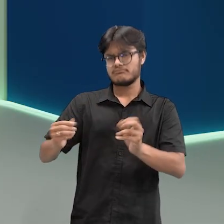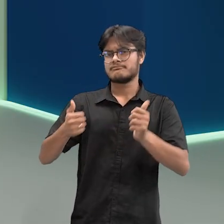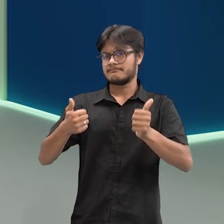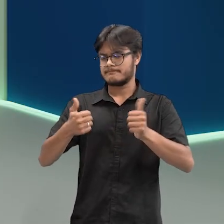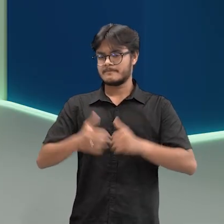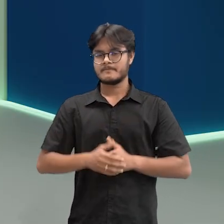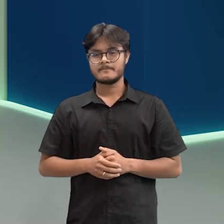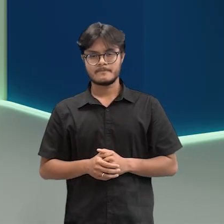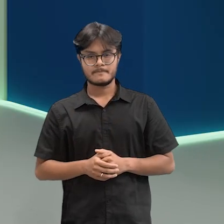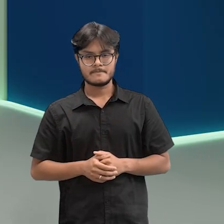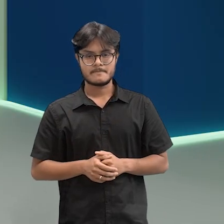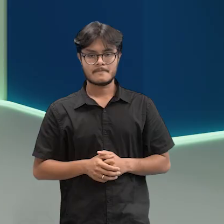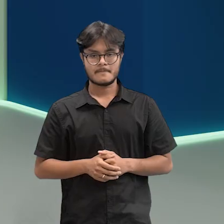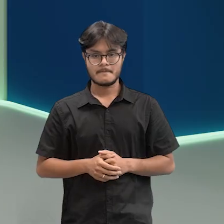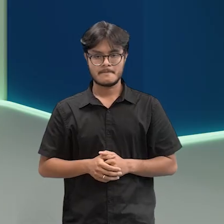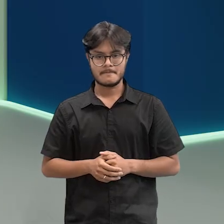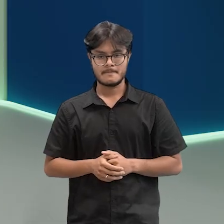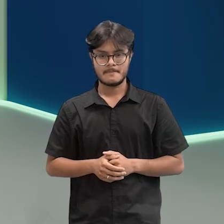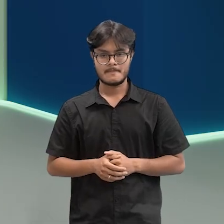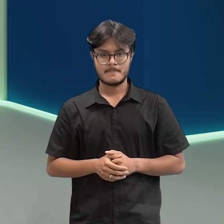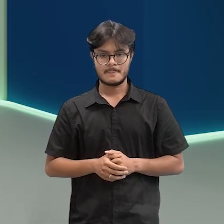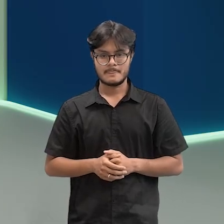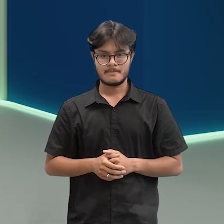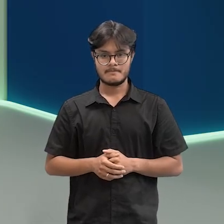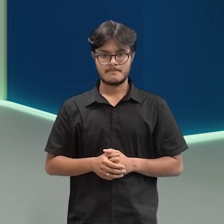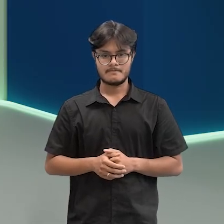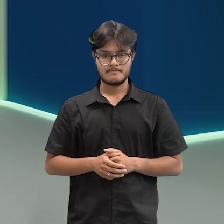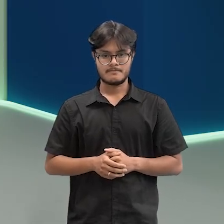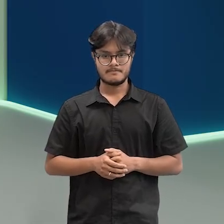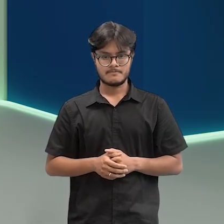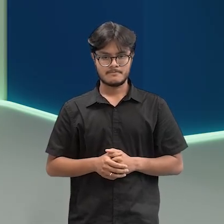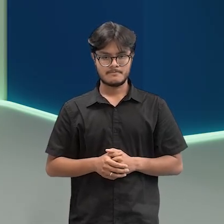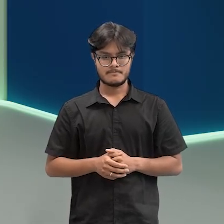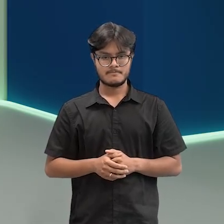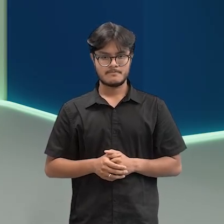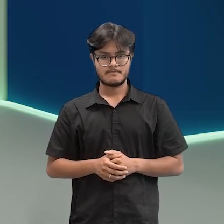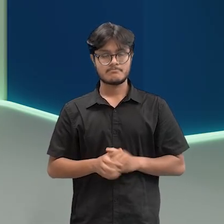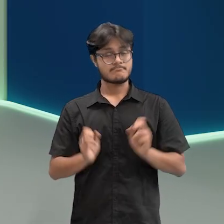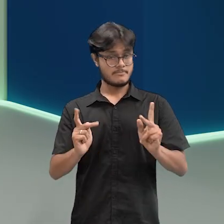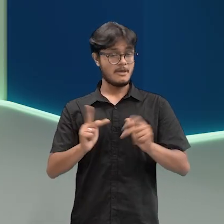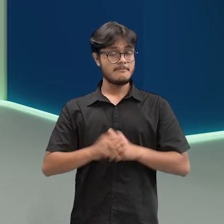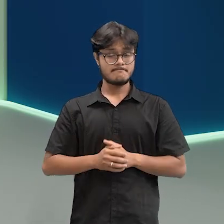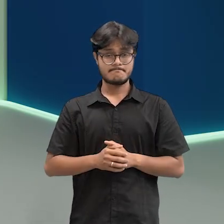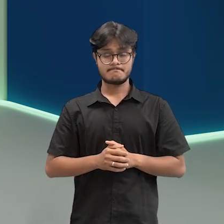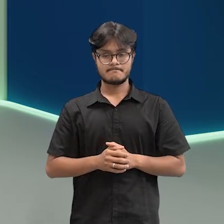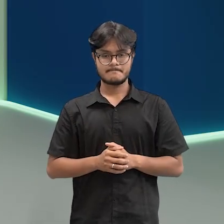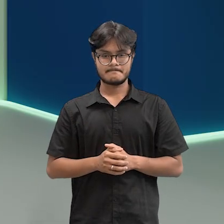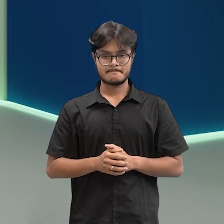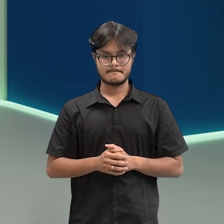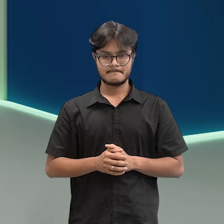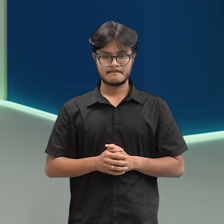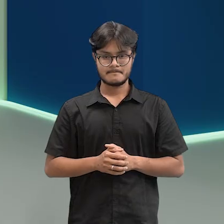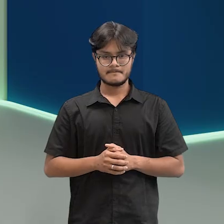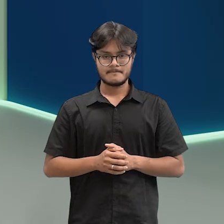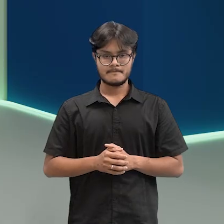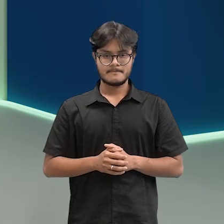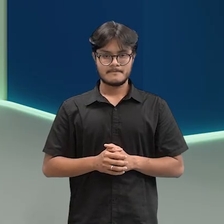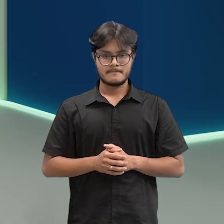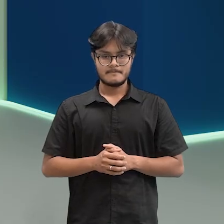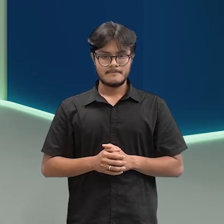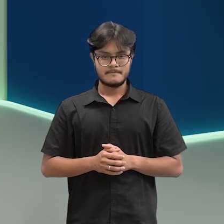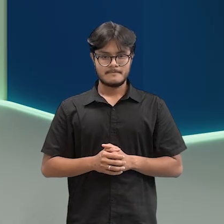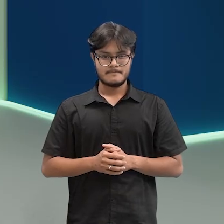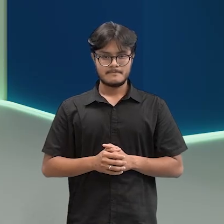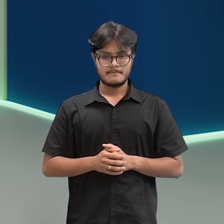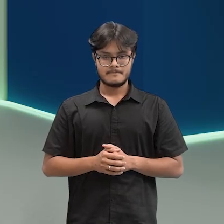muito relativo. Além de ser um tratamento muito, muito complicado, a cura muitas vezes não é possível, certo?